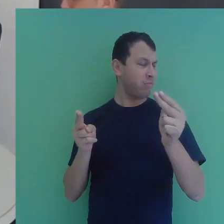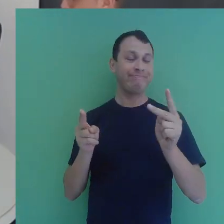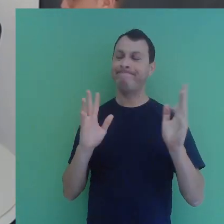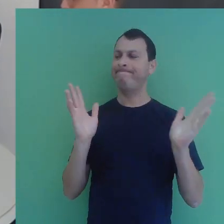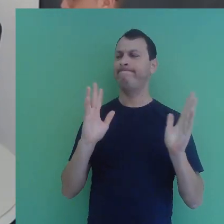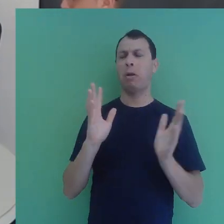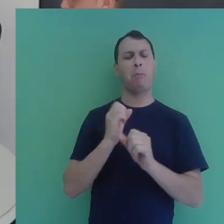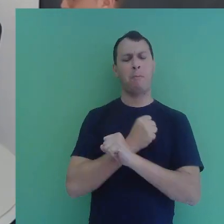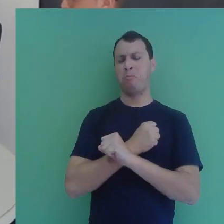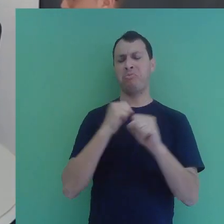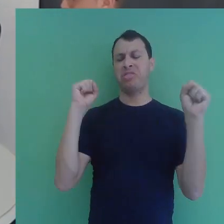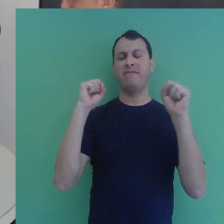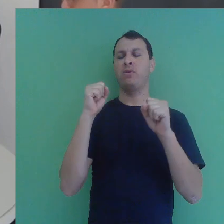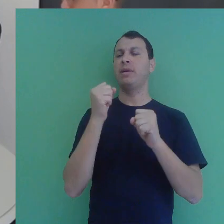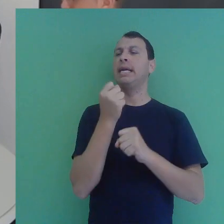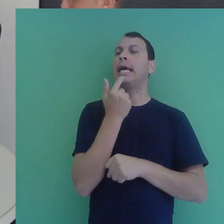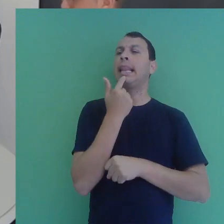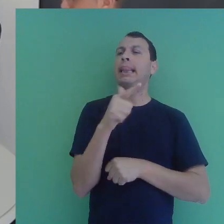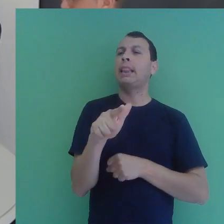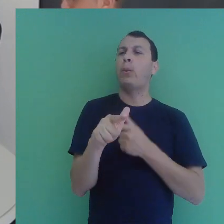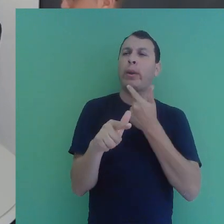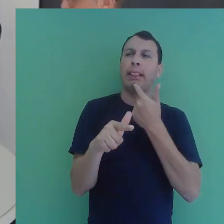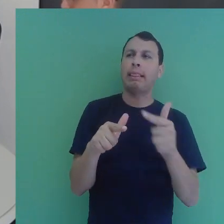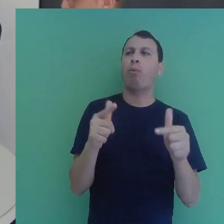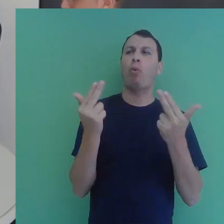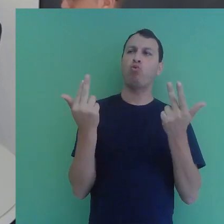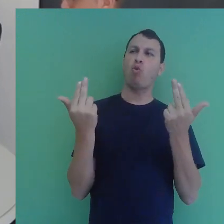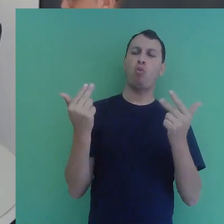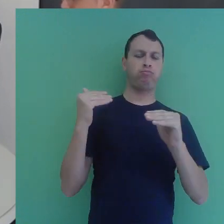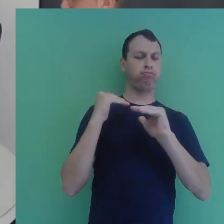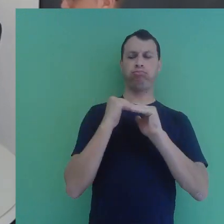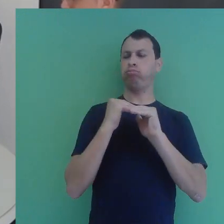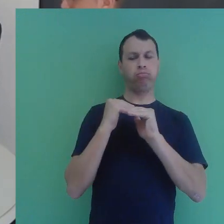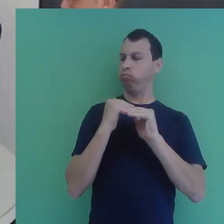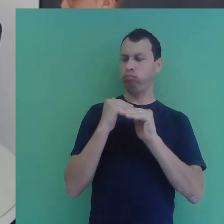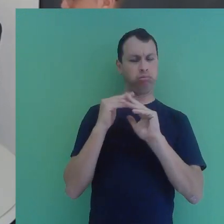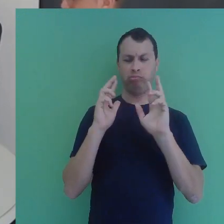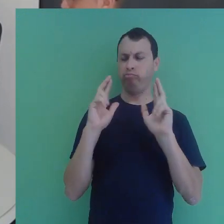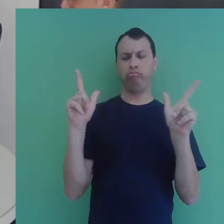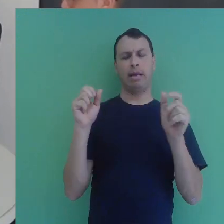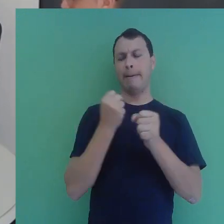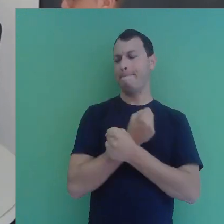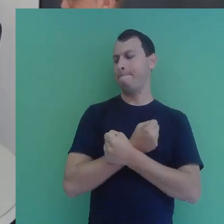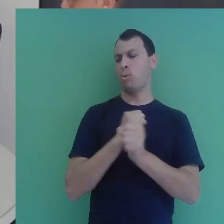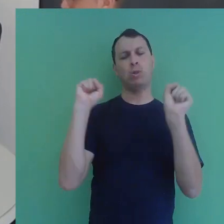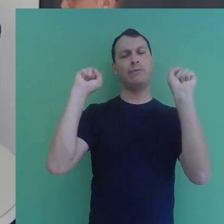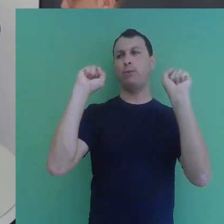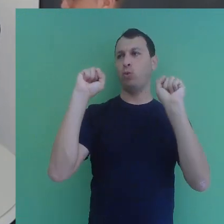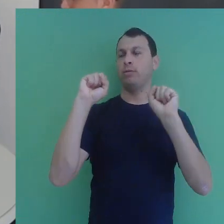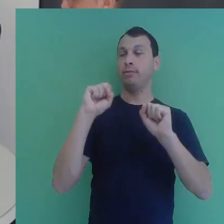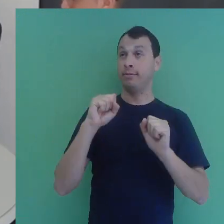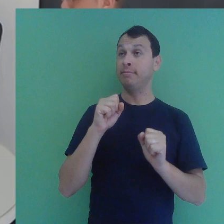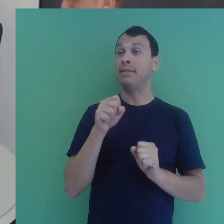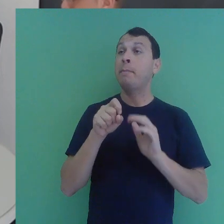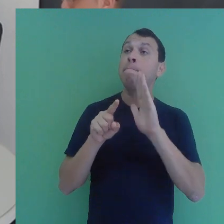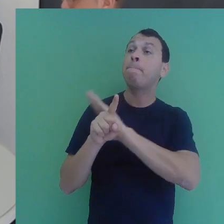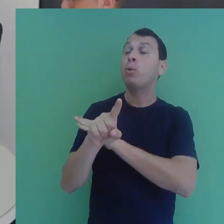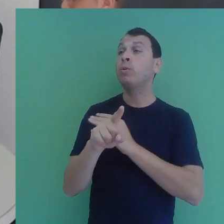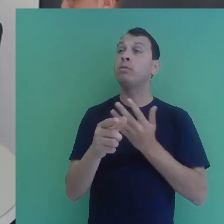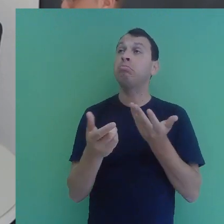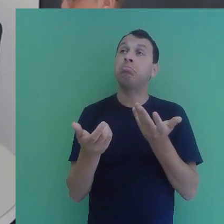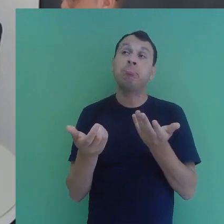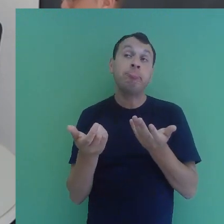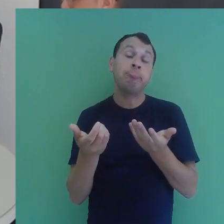tenha um idioma padrão para o mundo inteiro por conta da cultura, né? Se eu perguntar para você, seria possível a